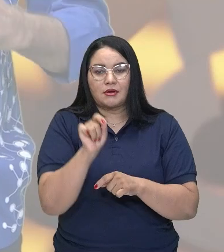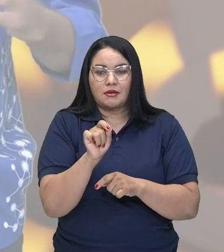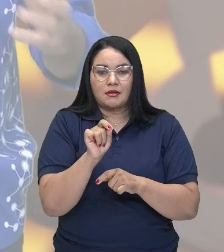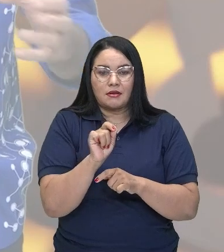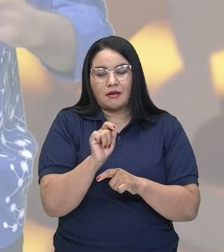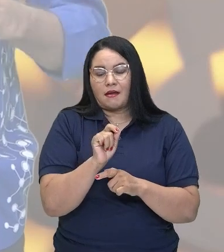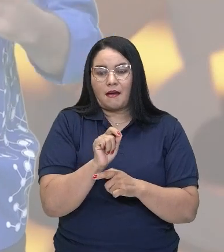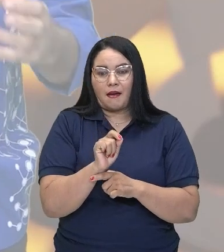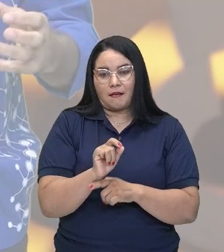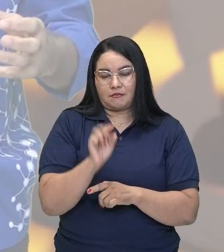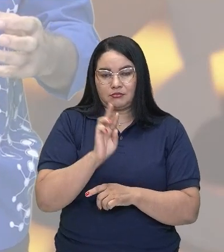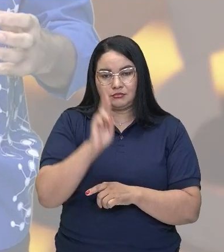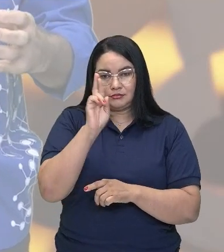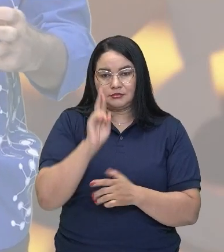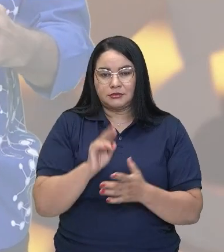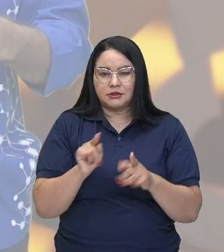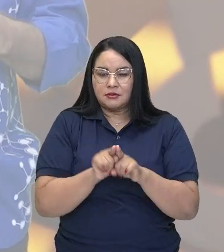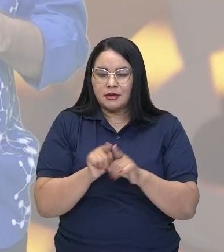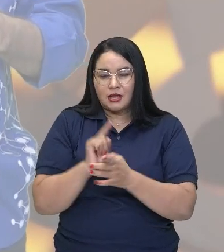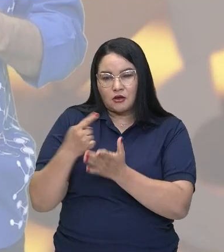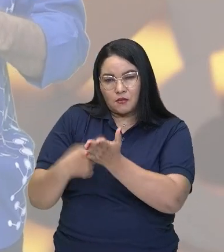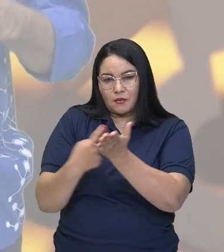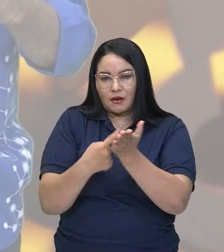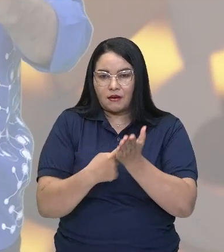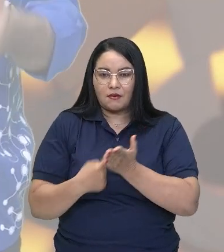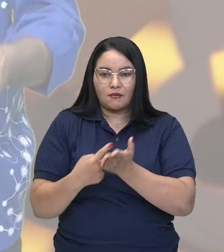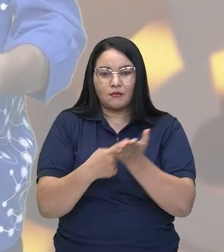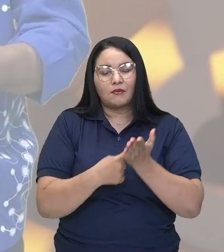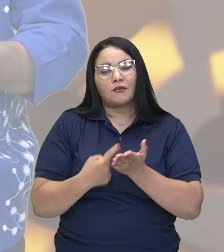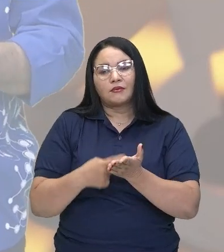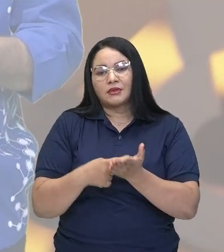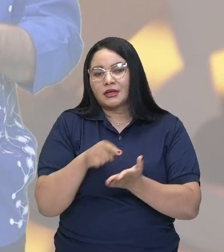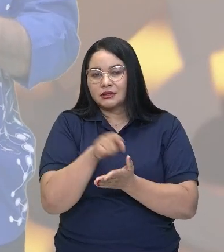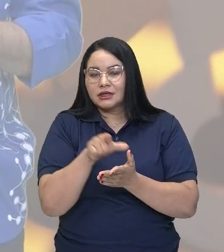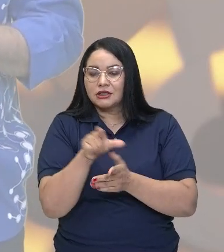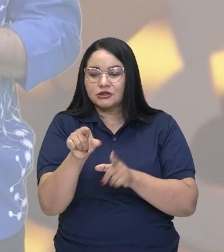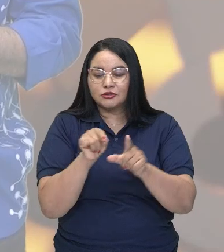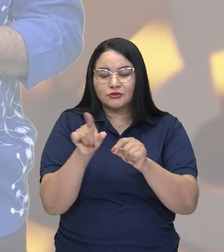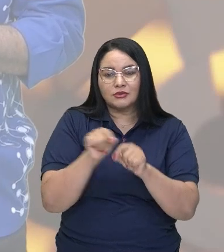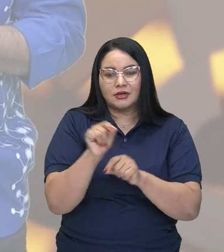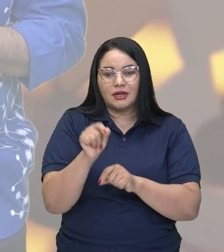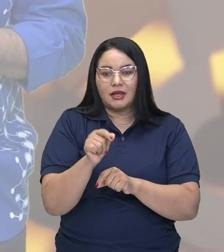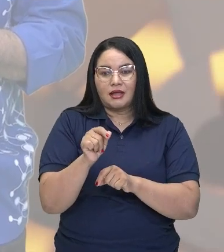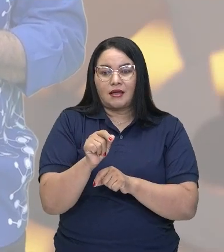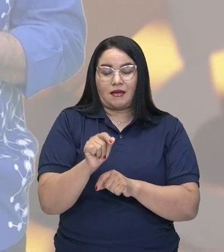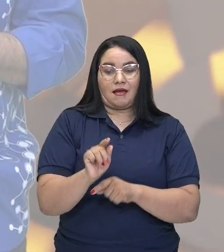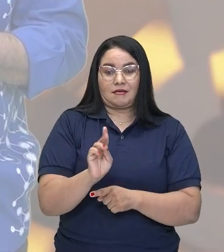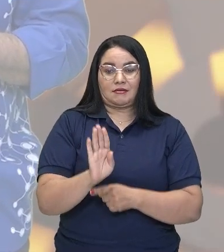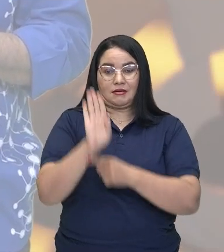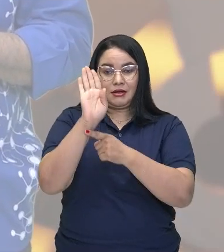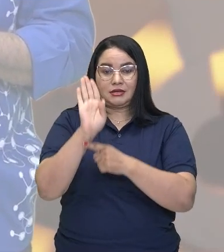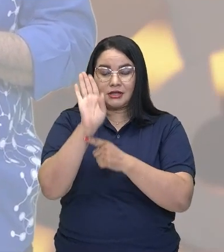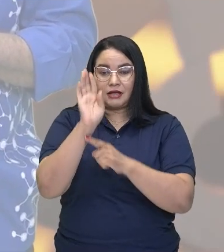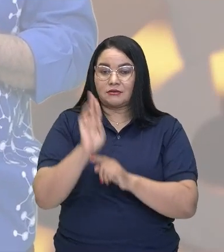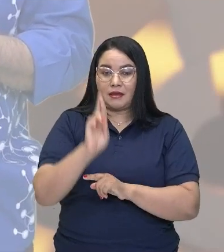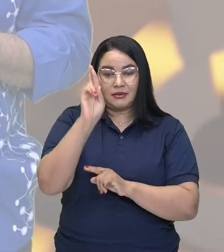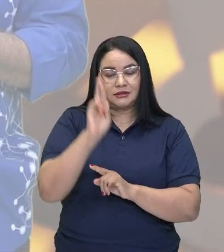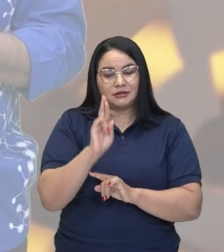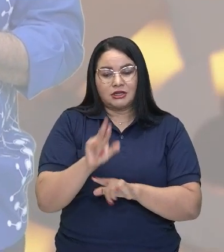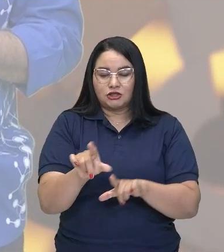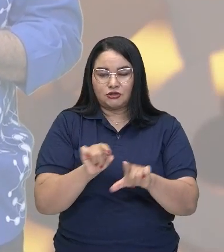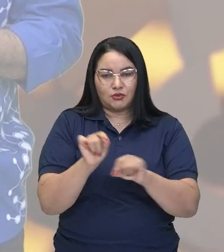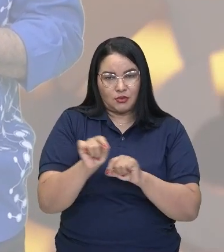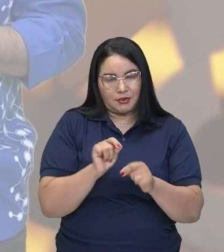né, fazendo acordo para sempre eleger os seus representantes.